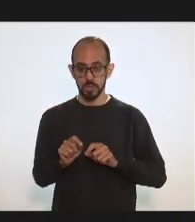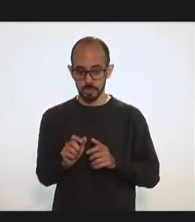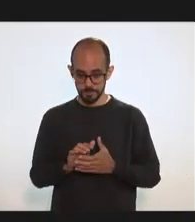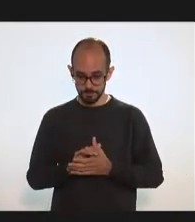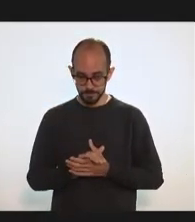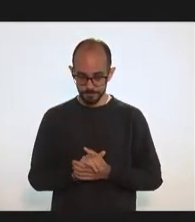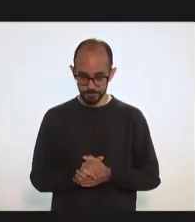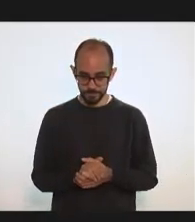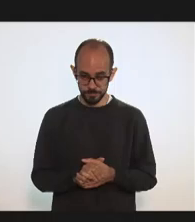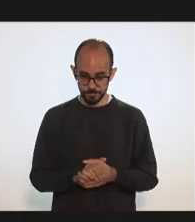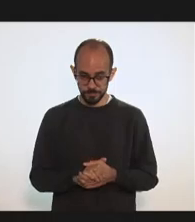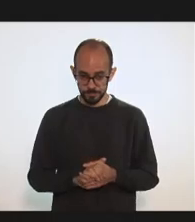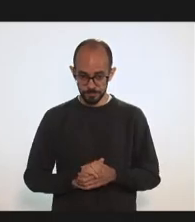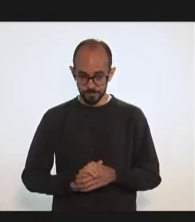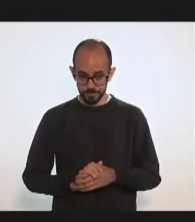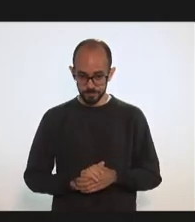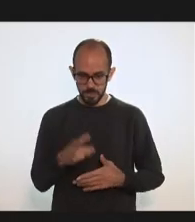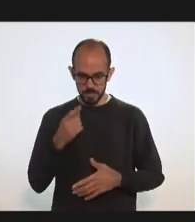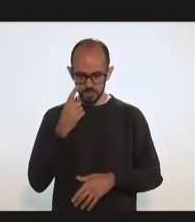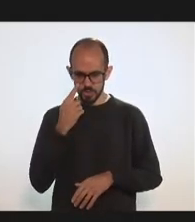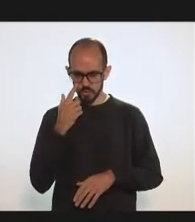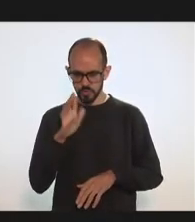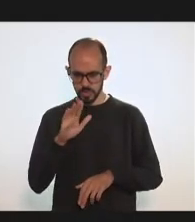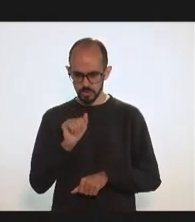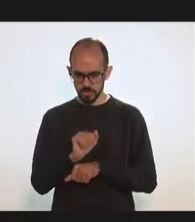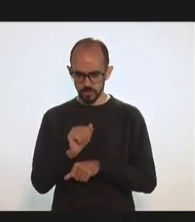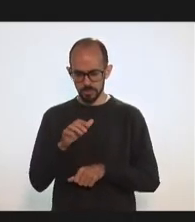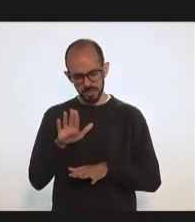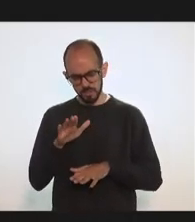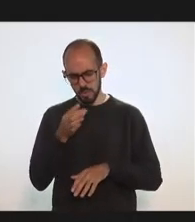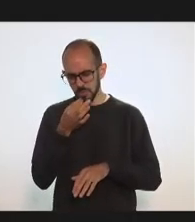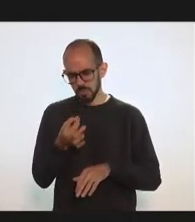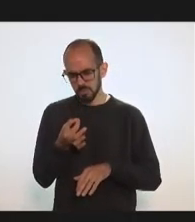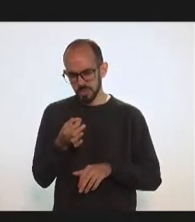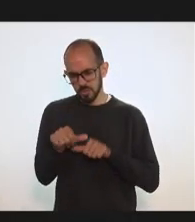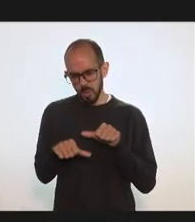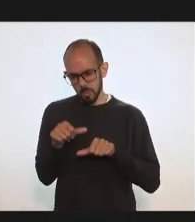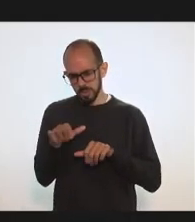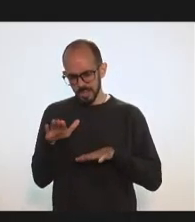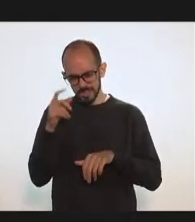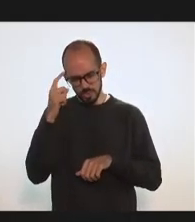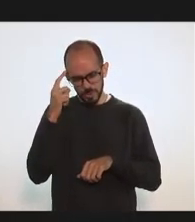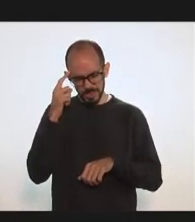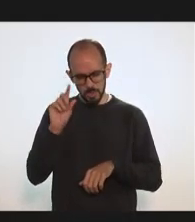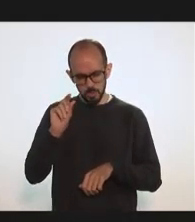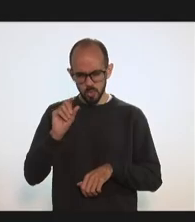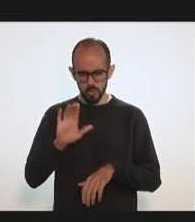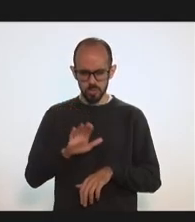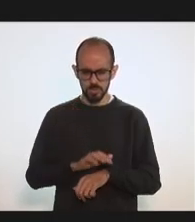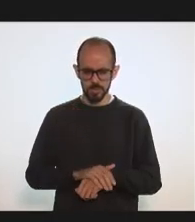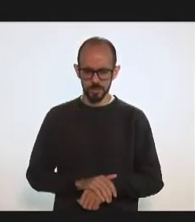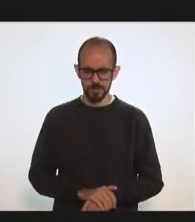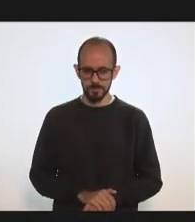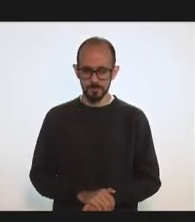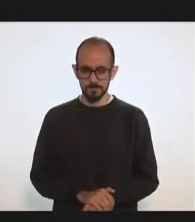E a CCJ alterou uma lei, a lei 2929 de 98, para não ter necessidade dessa.